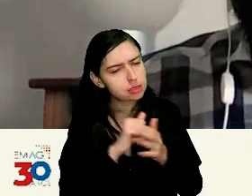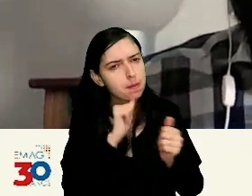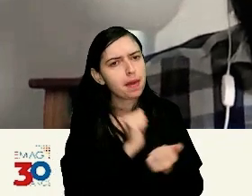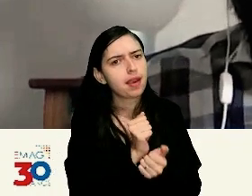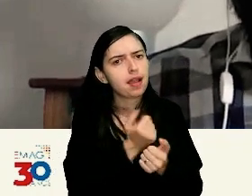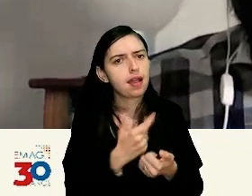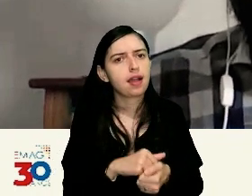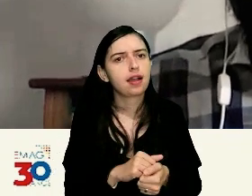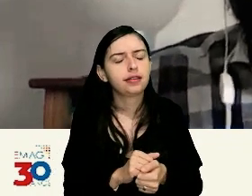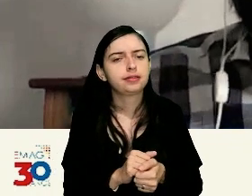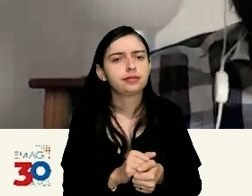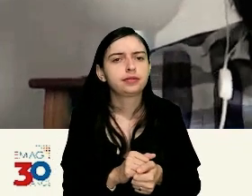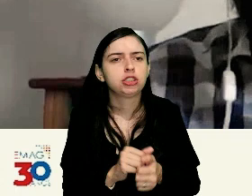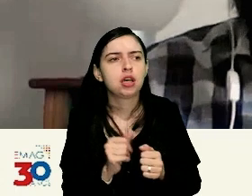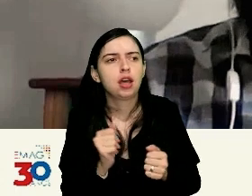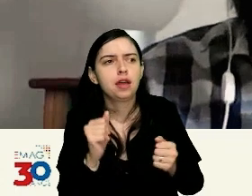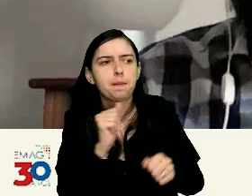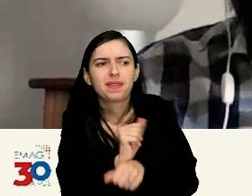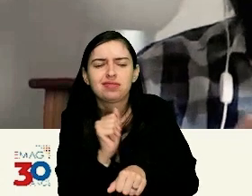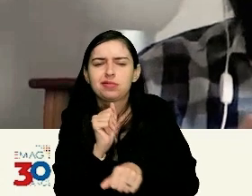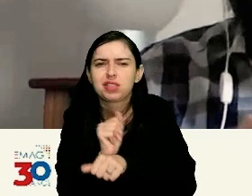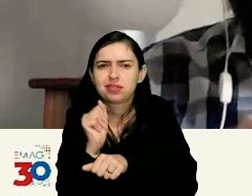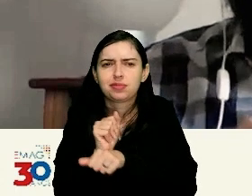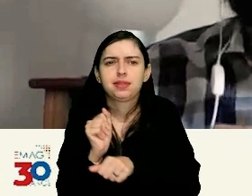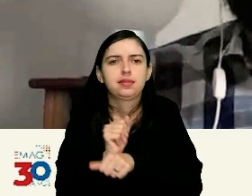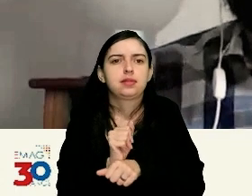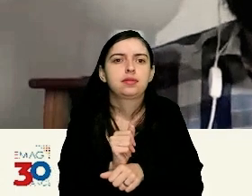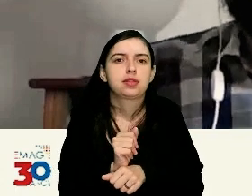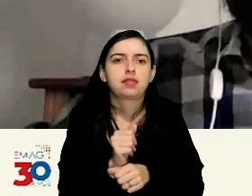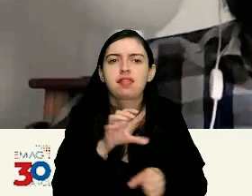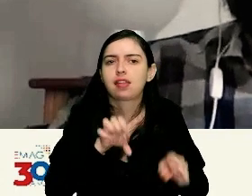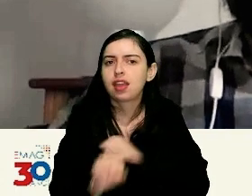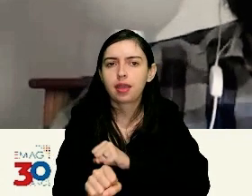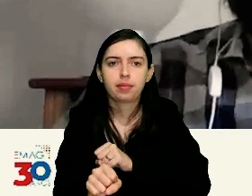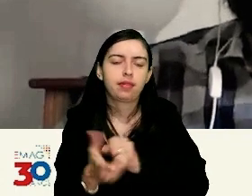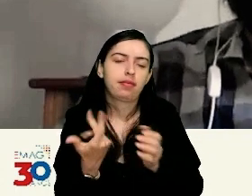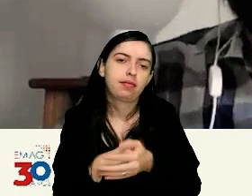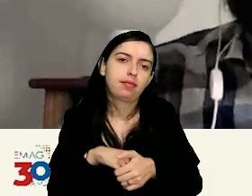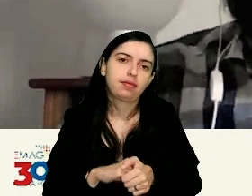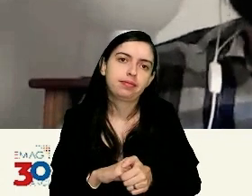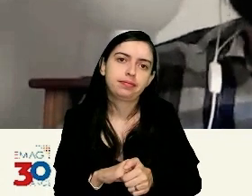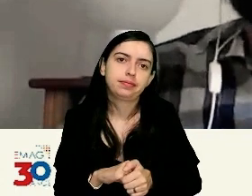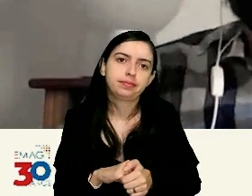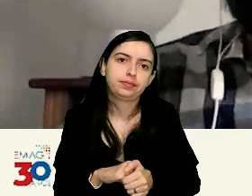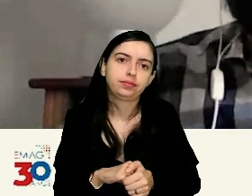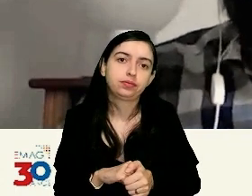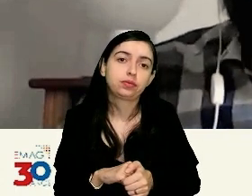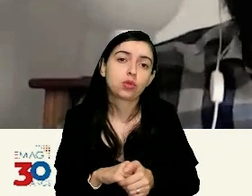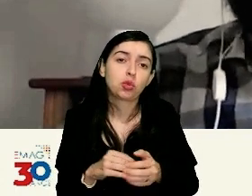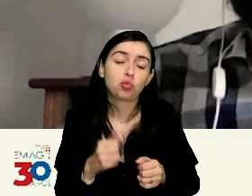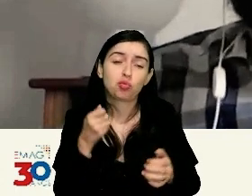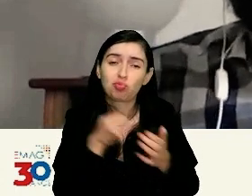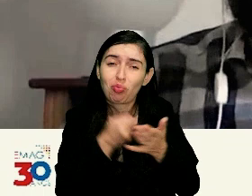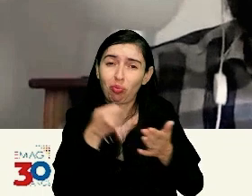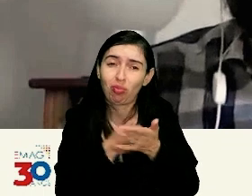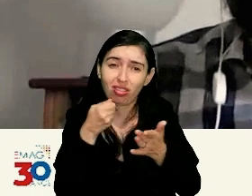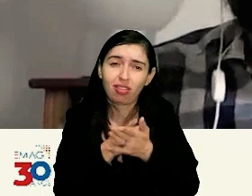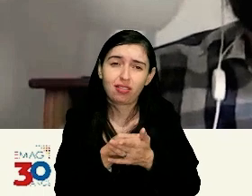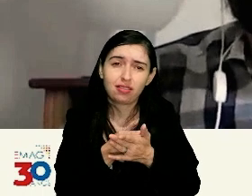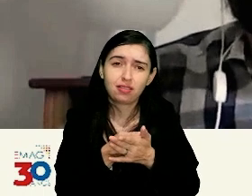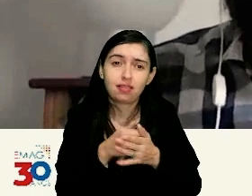enrijecendo e quebra. Porque tudo que é muito duro quebra. Uma hora